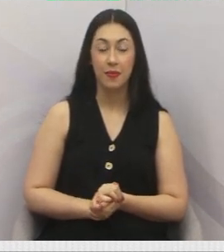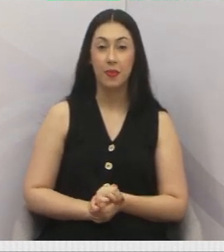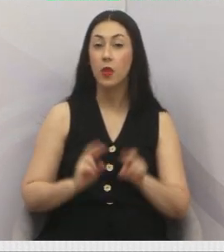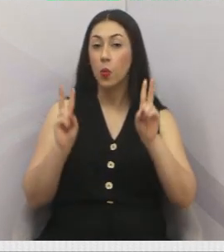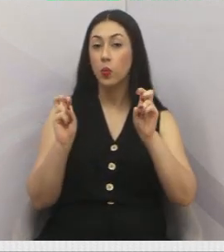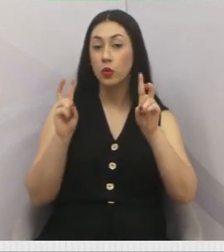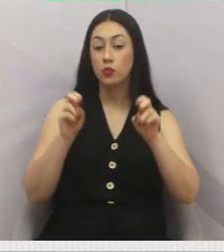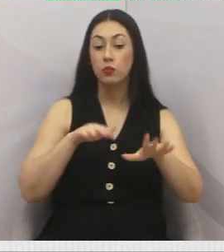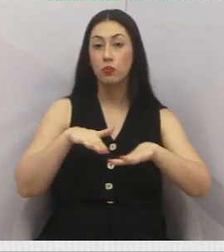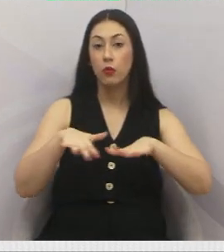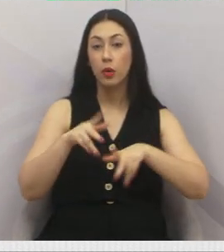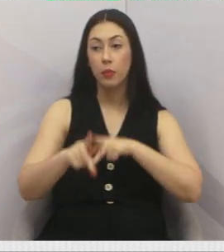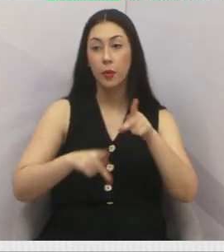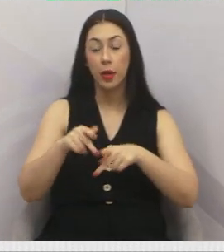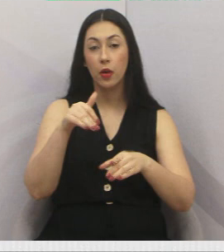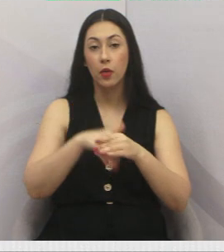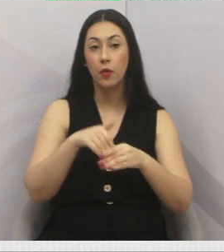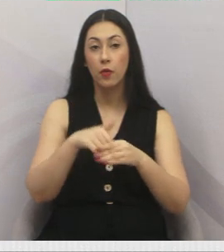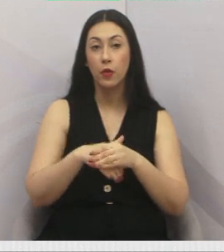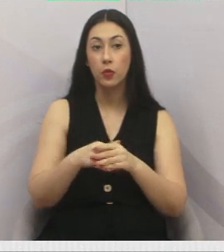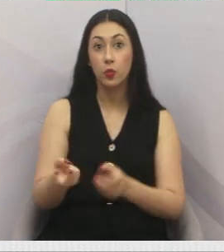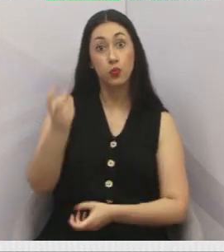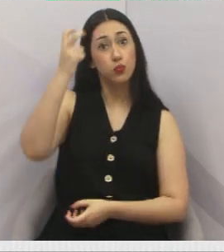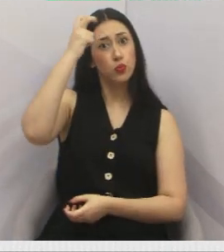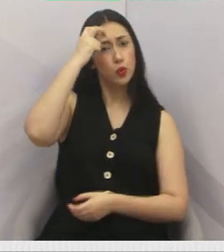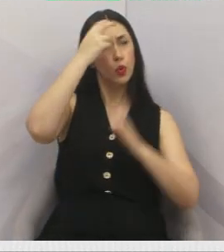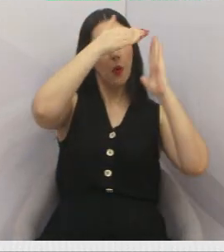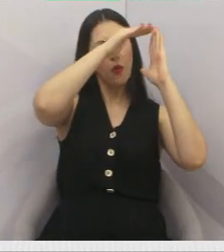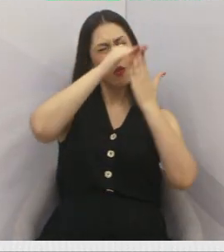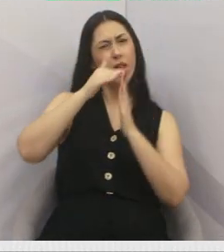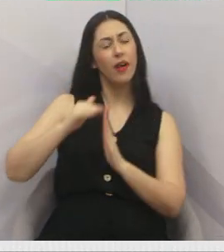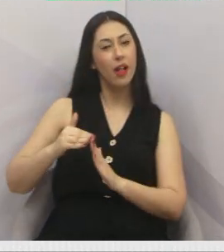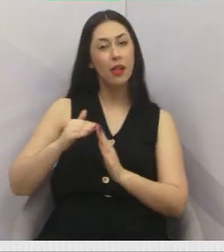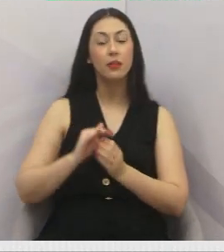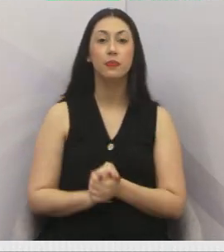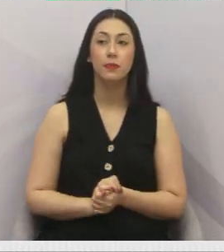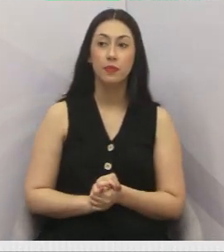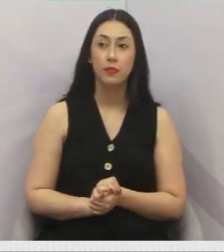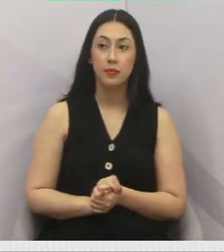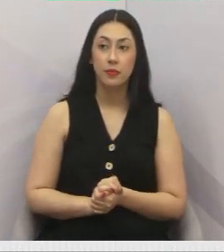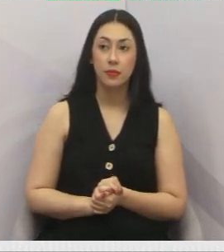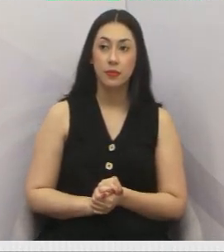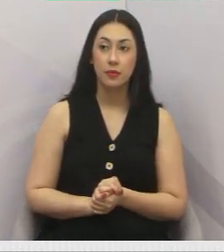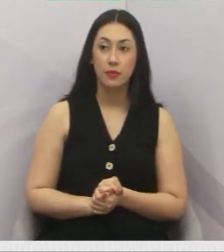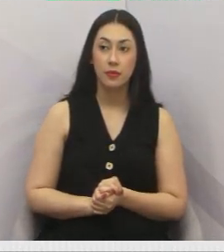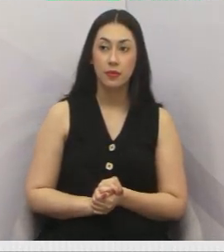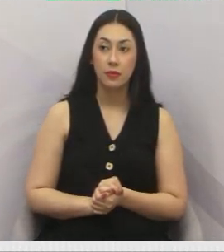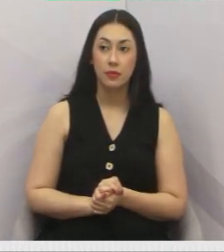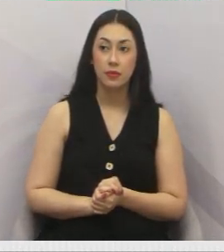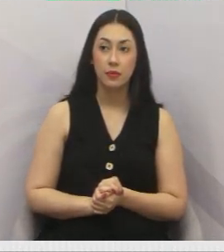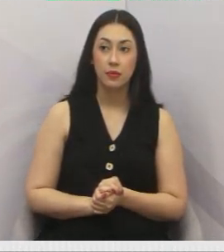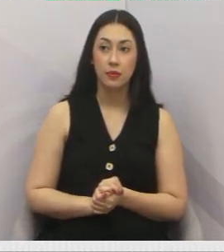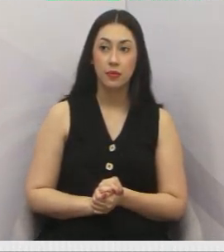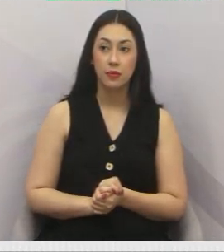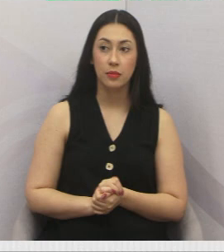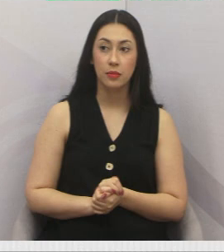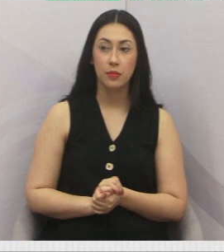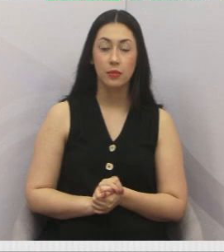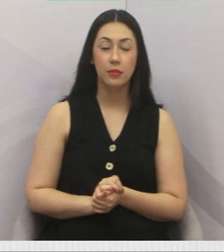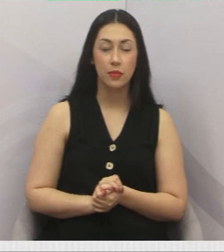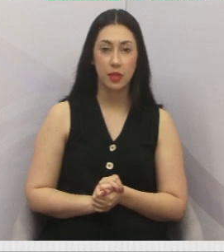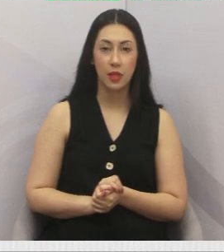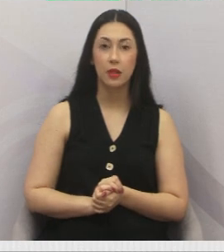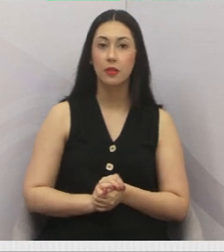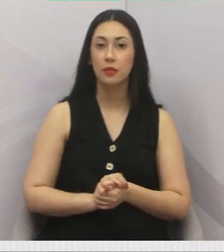Segmento movimentos populares, um voto para a cultura no morro. Segmento entidade de classe sindical, um voto para o Sindicato dos